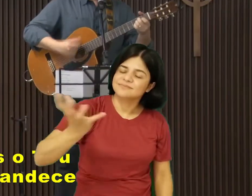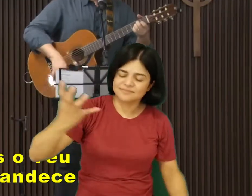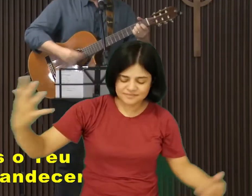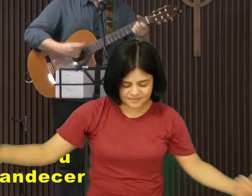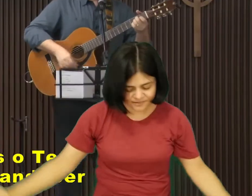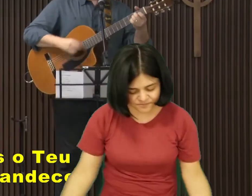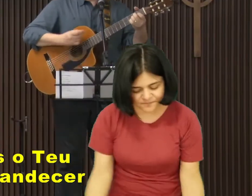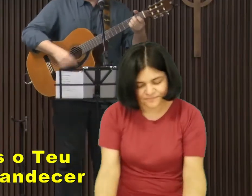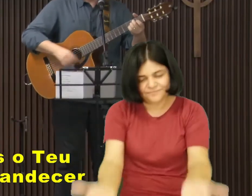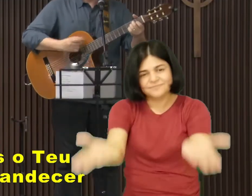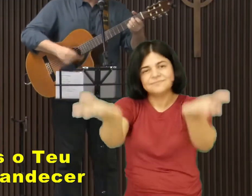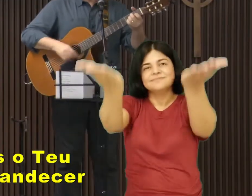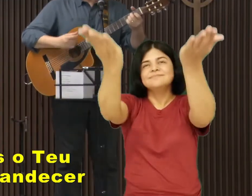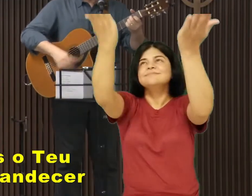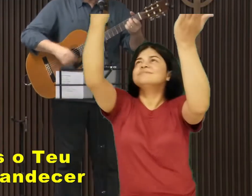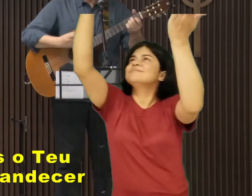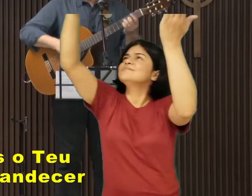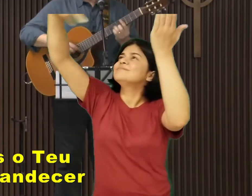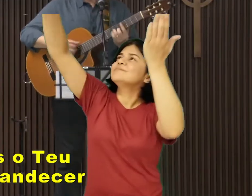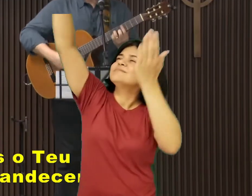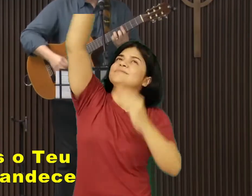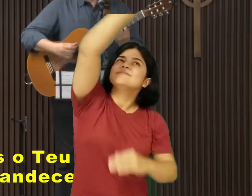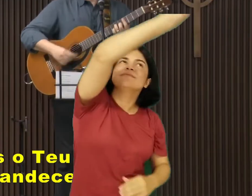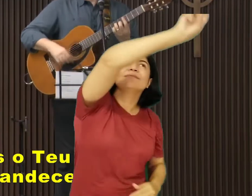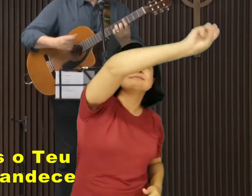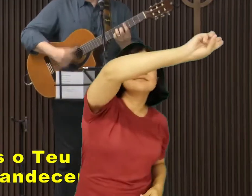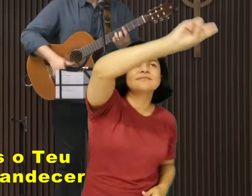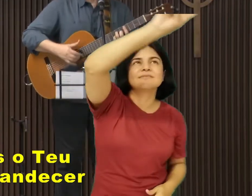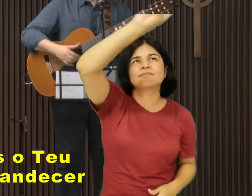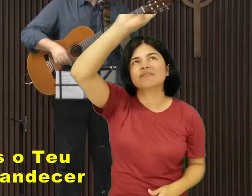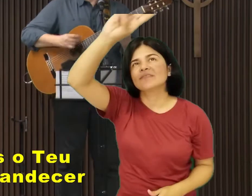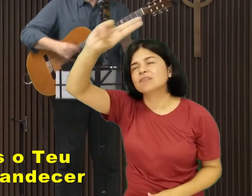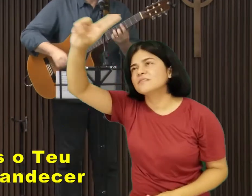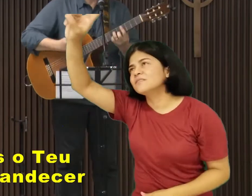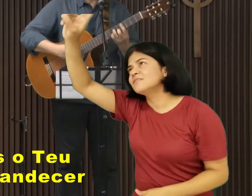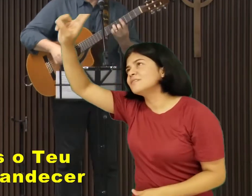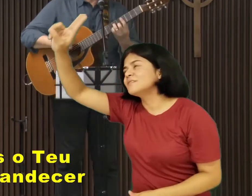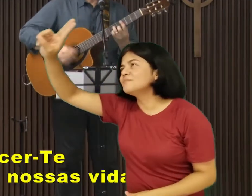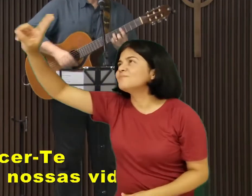queremos o teu nome engrandecer